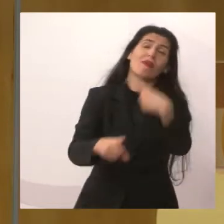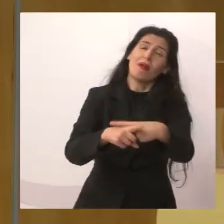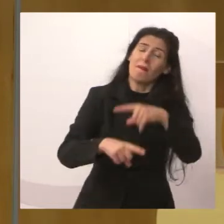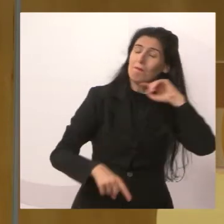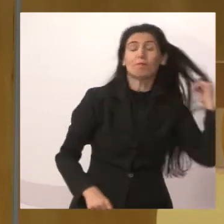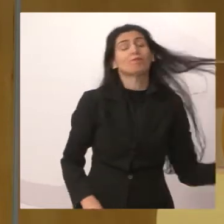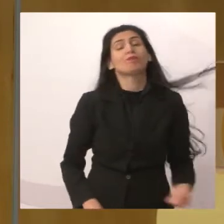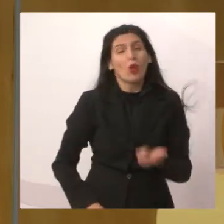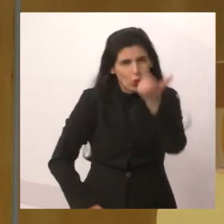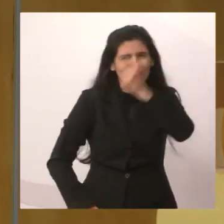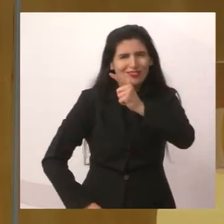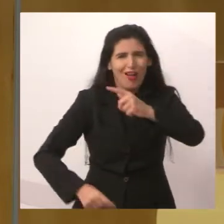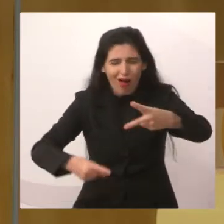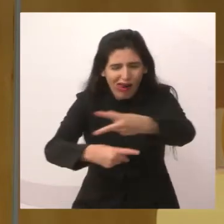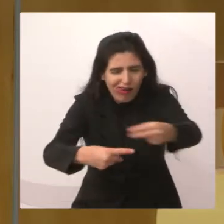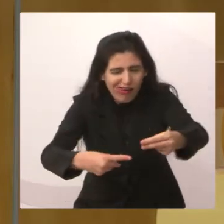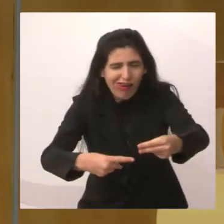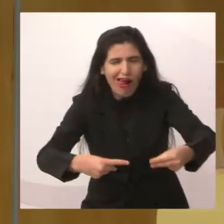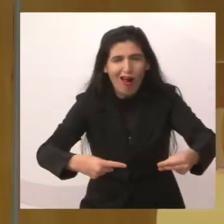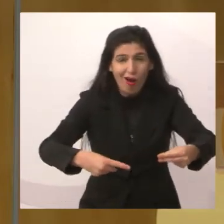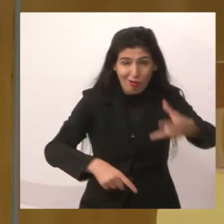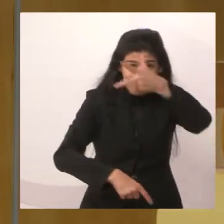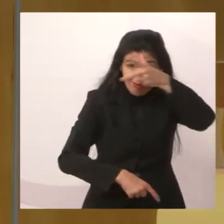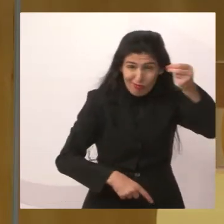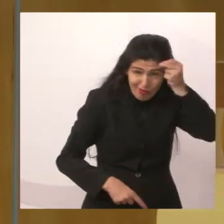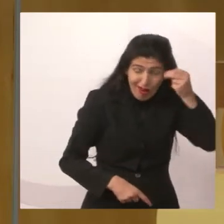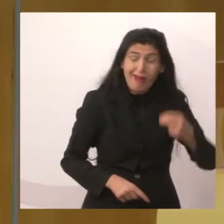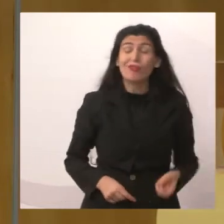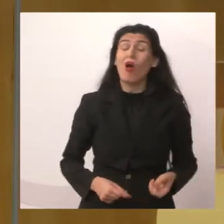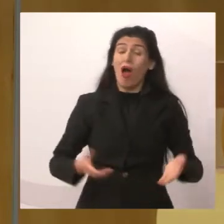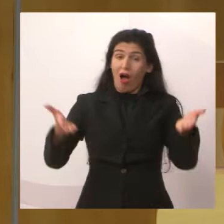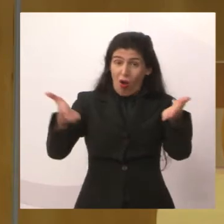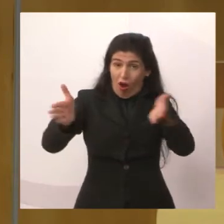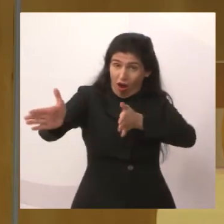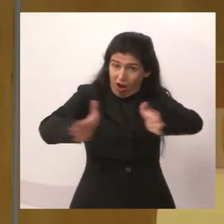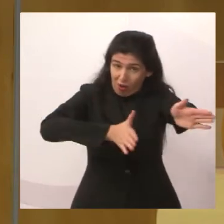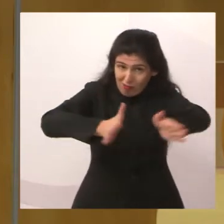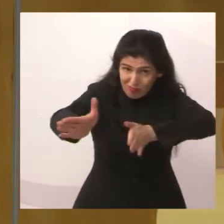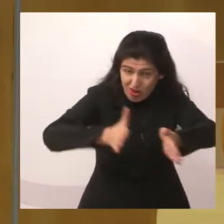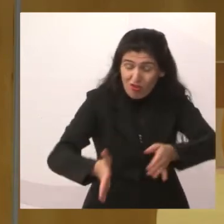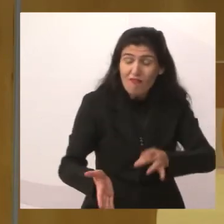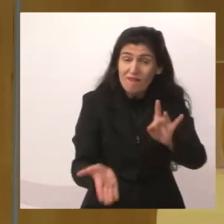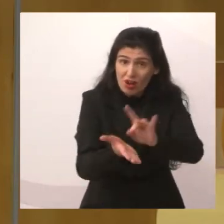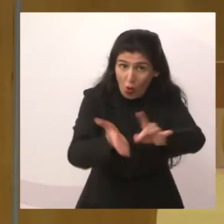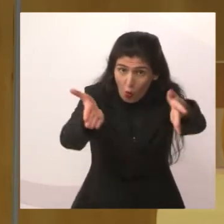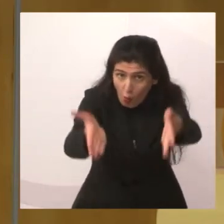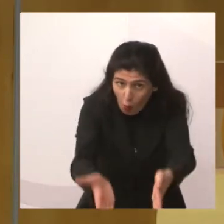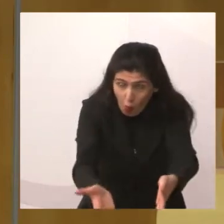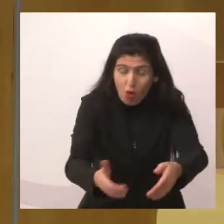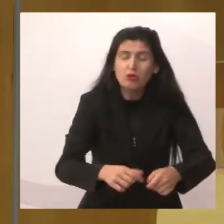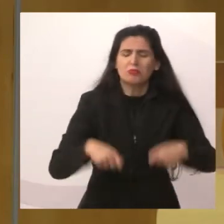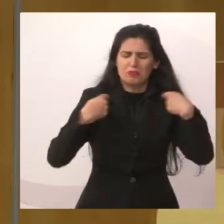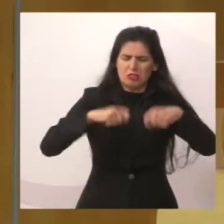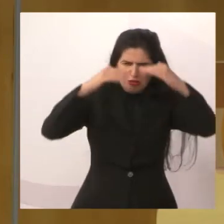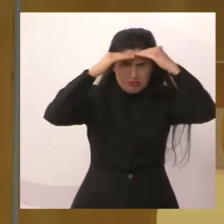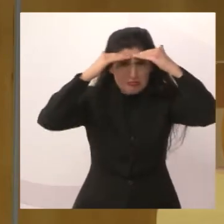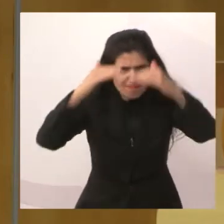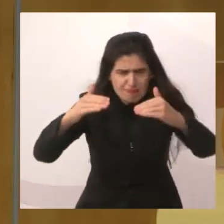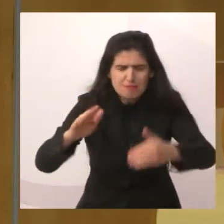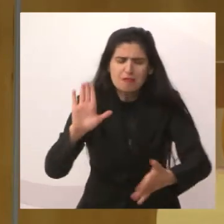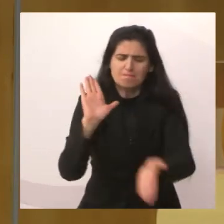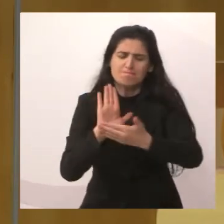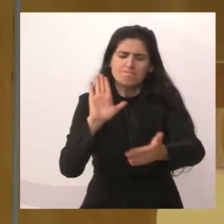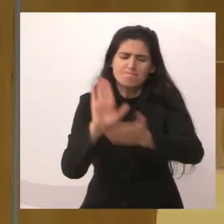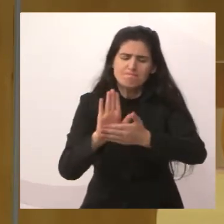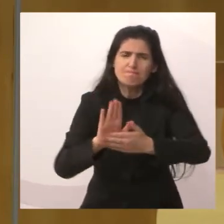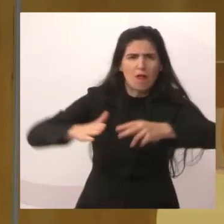prefeito, a atual gestão está aí, para cumprir minimamente o programa de governo. Terceira